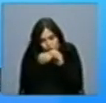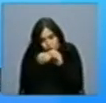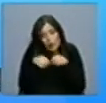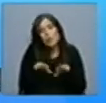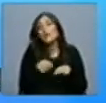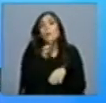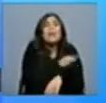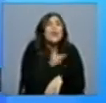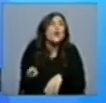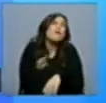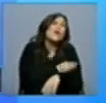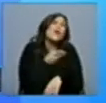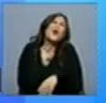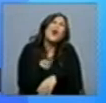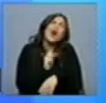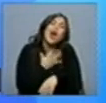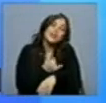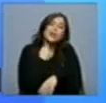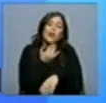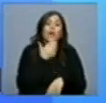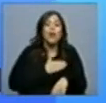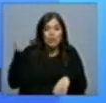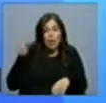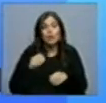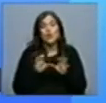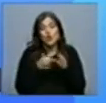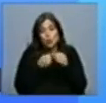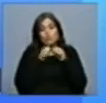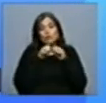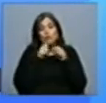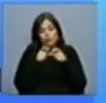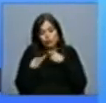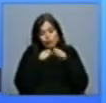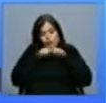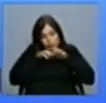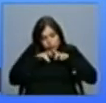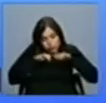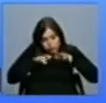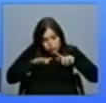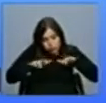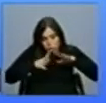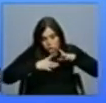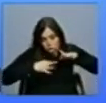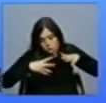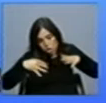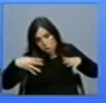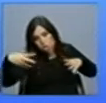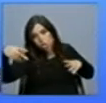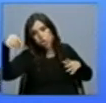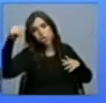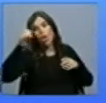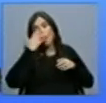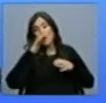de milhões de anos, já lá vamos à idade, este enxame foi-se esticando como se fosse uma cauda, como se fosse então um rio